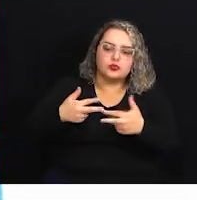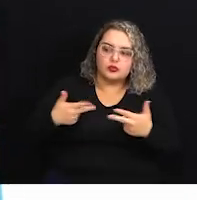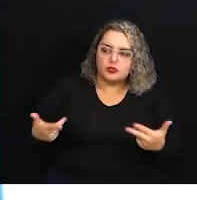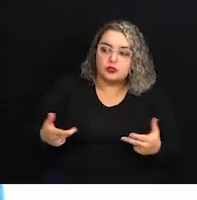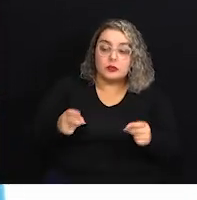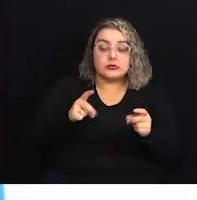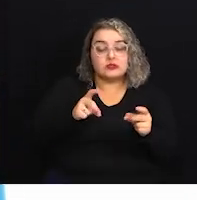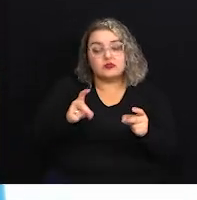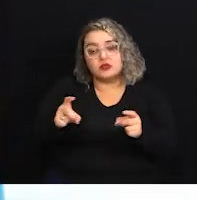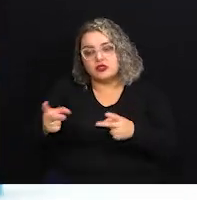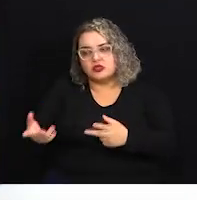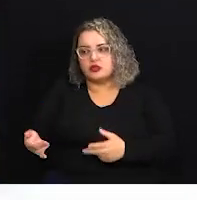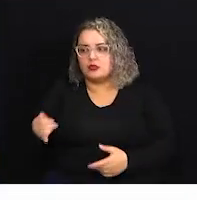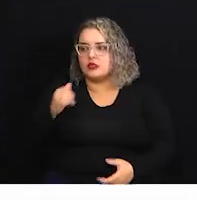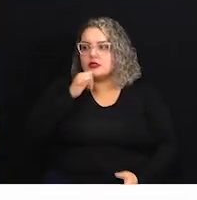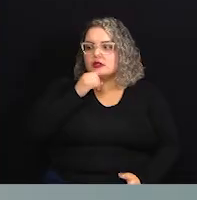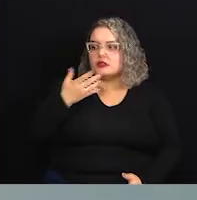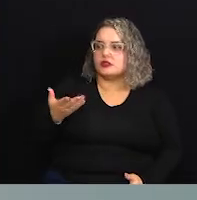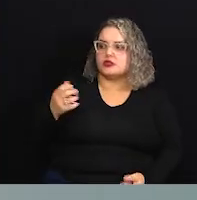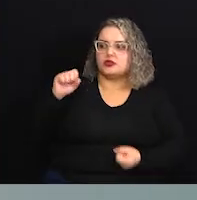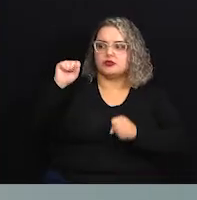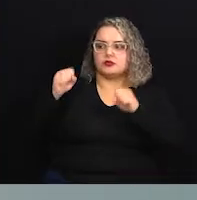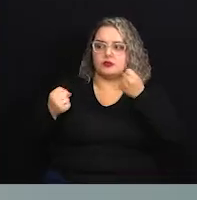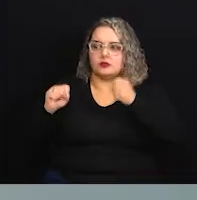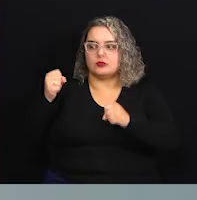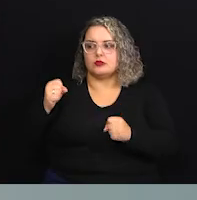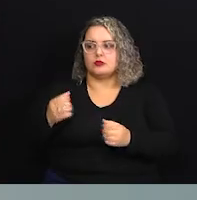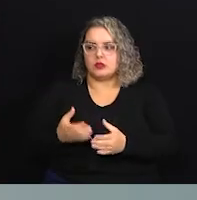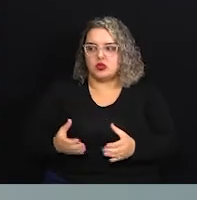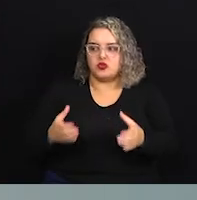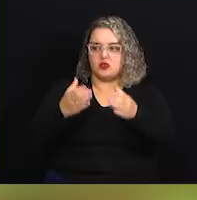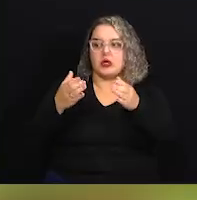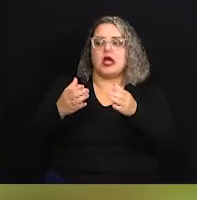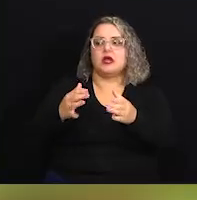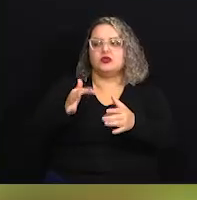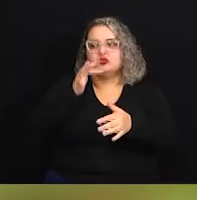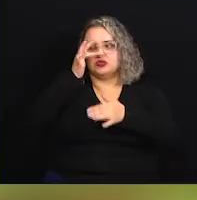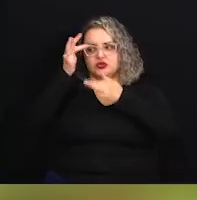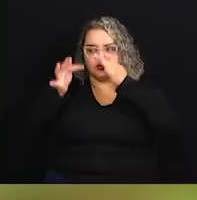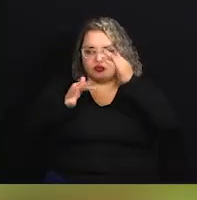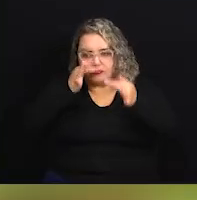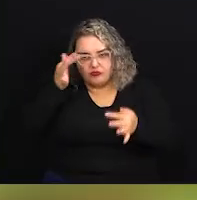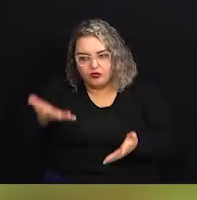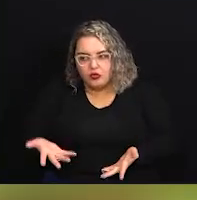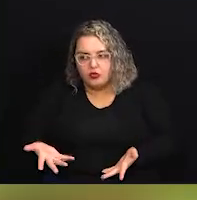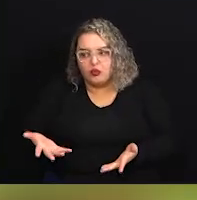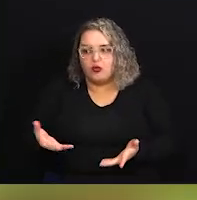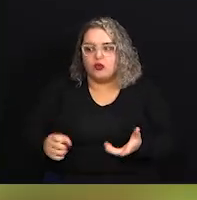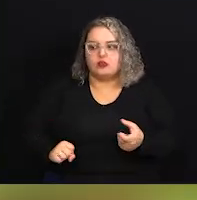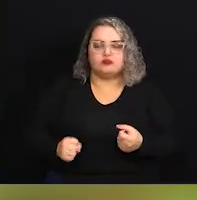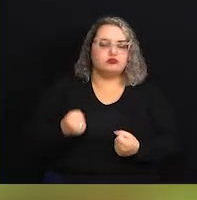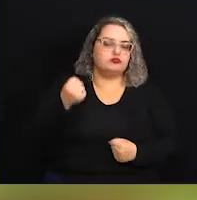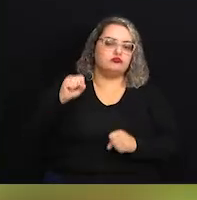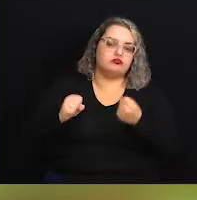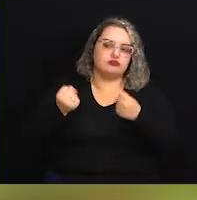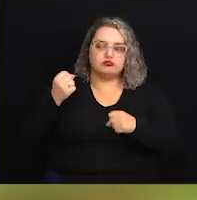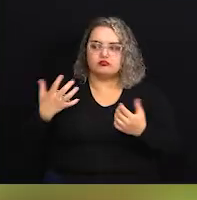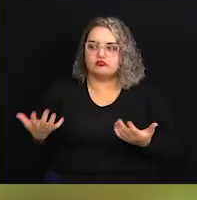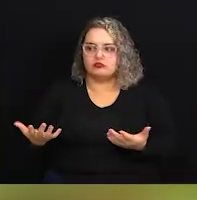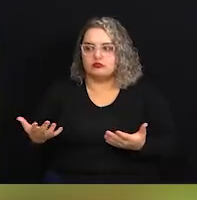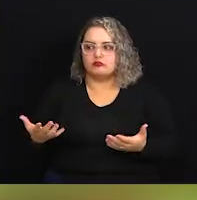E eles são comercializados. Então, por exemplo, uma indústria de vasos de plantas, uma indústria que fabrica,